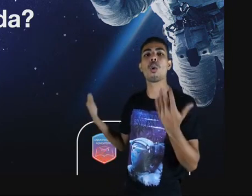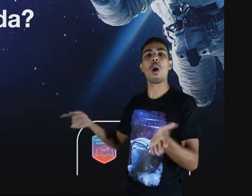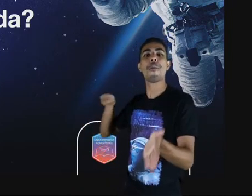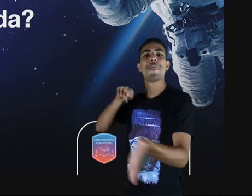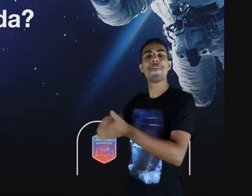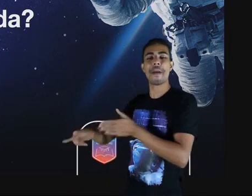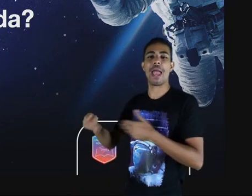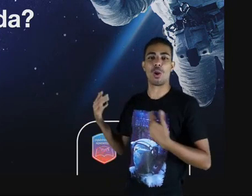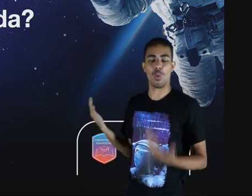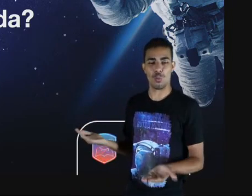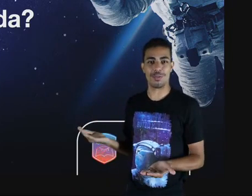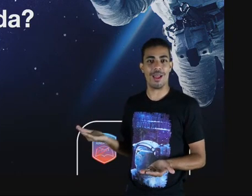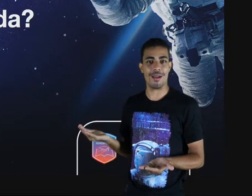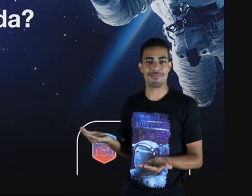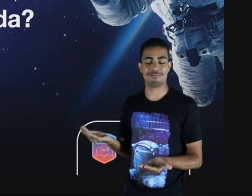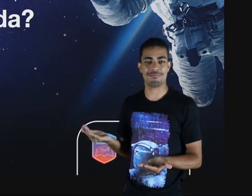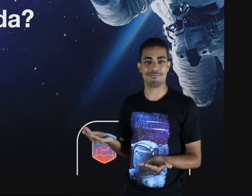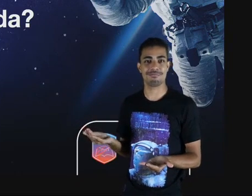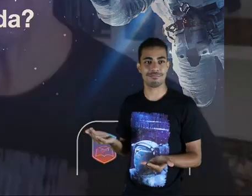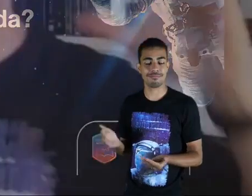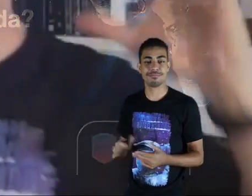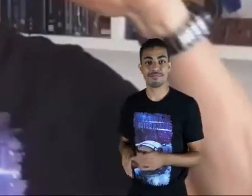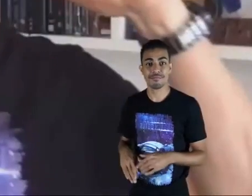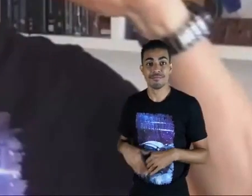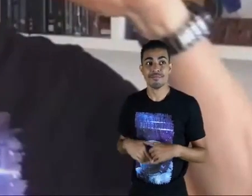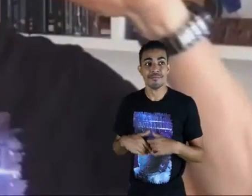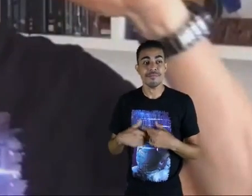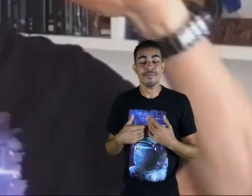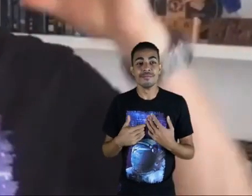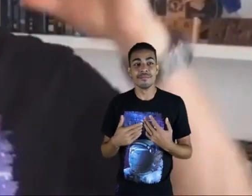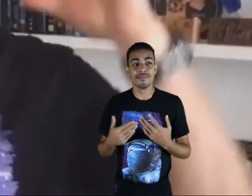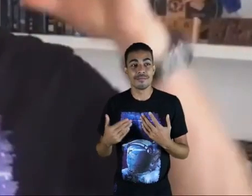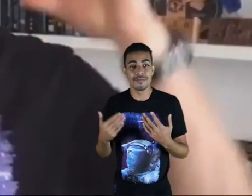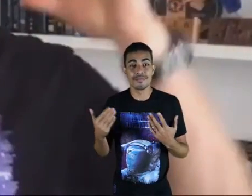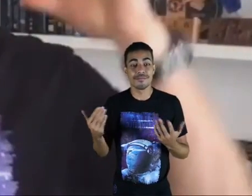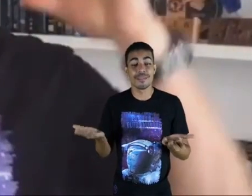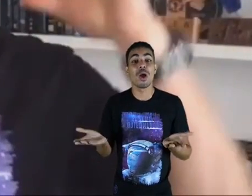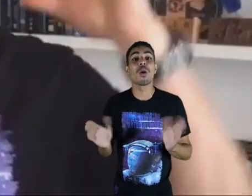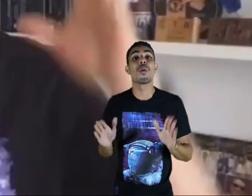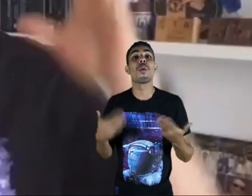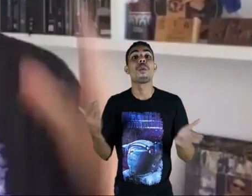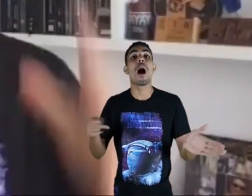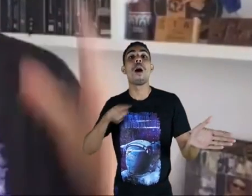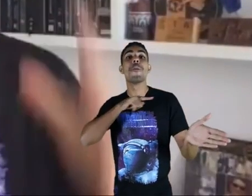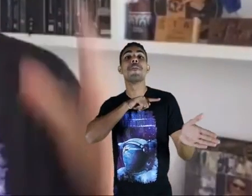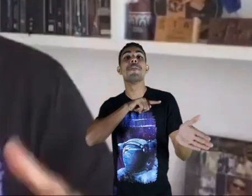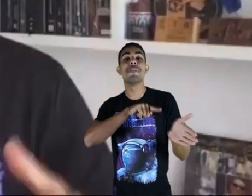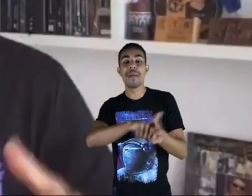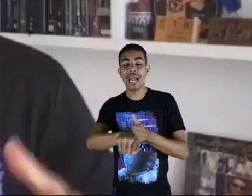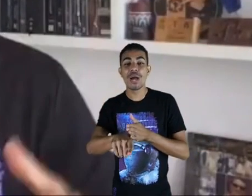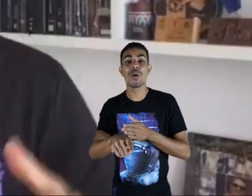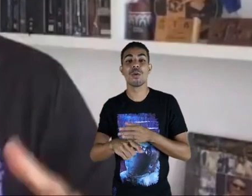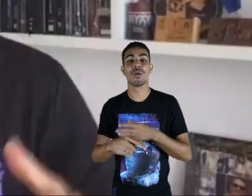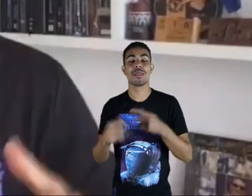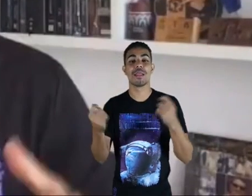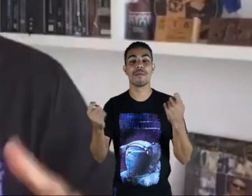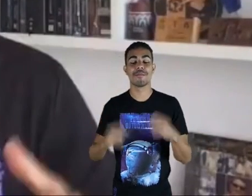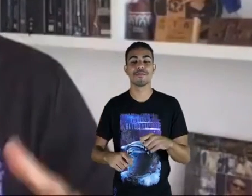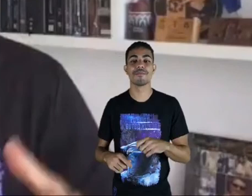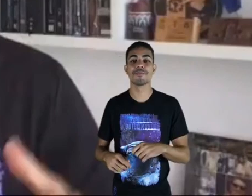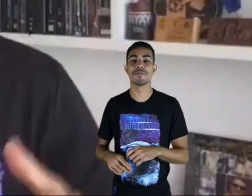pergunta? E veja que a pergunta mais que ganhou em si, que eles definiram,